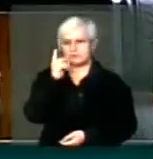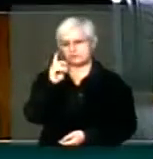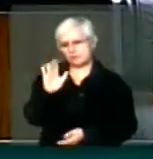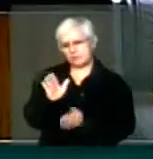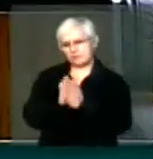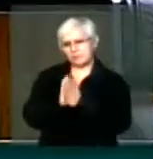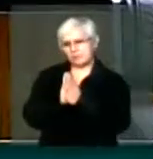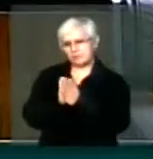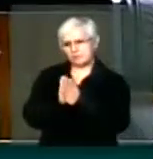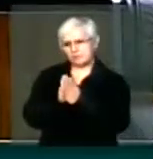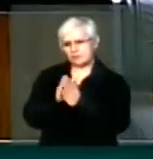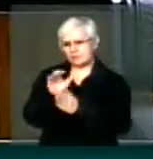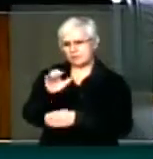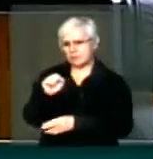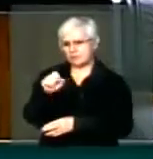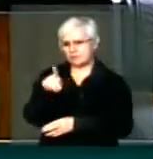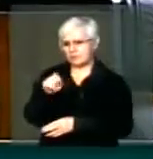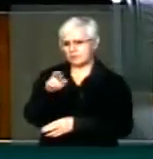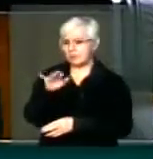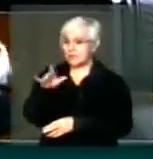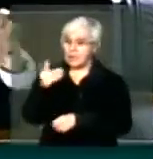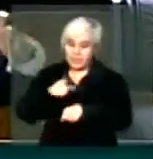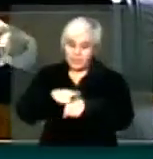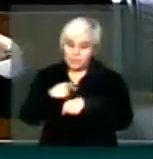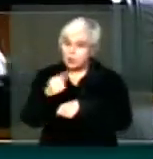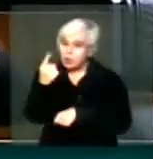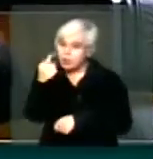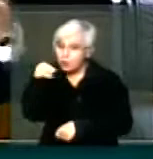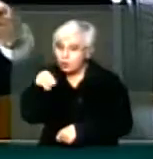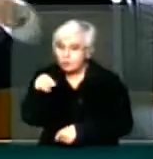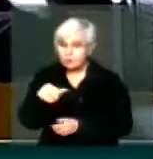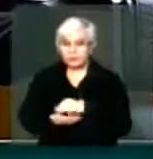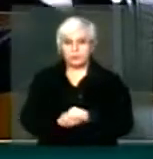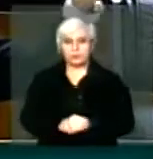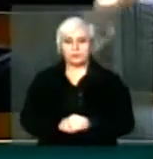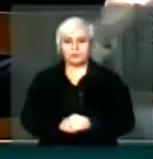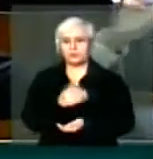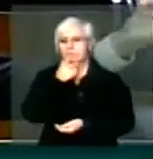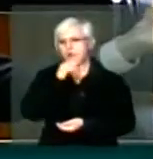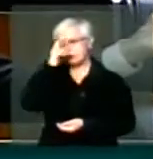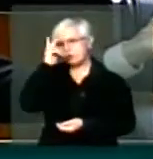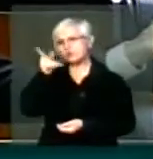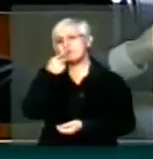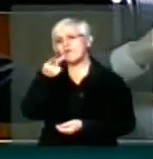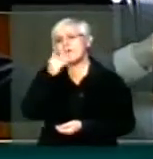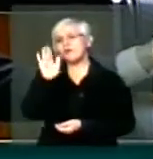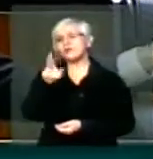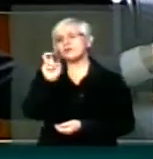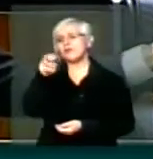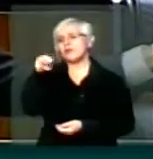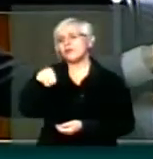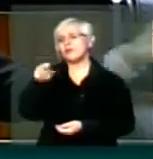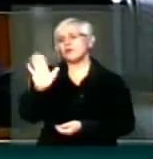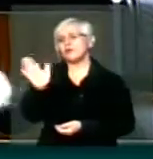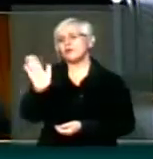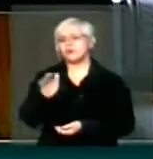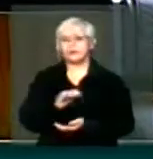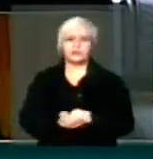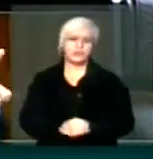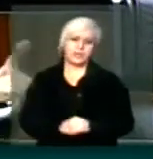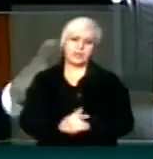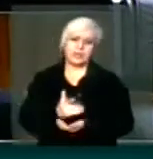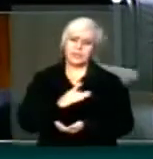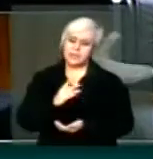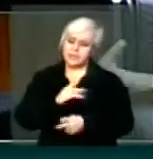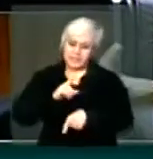Espere-me. Esse período é um minuto. Vossa Excelência falou cinco. Tem